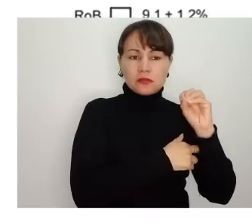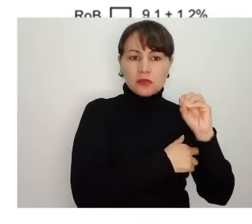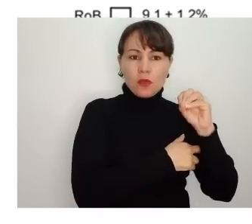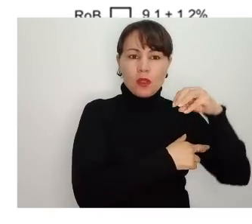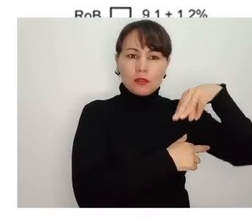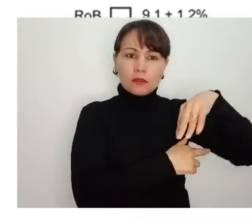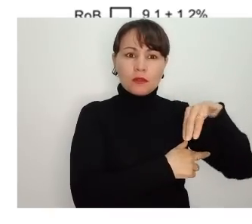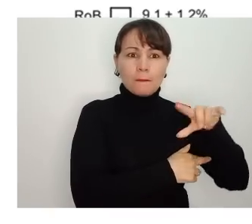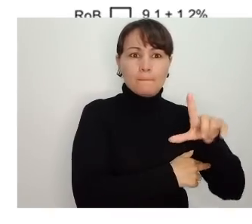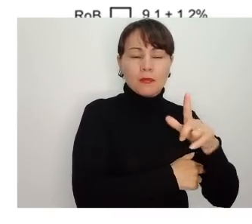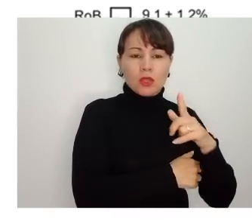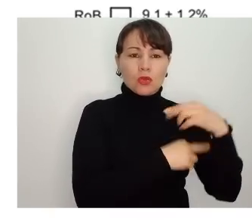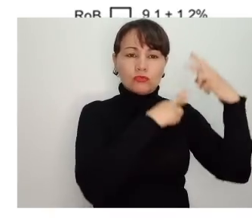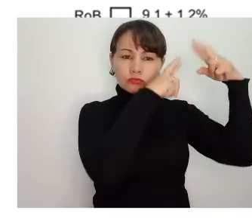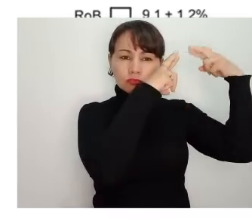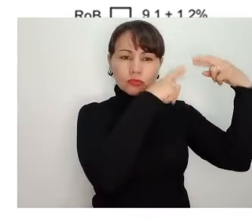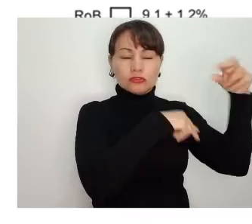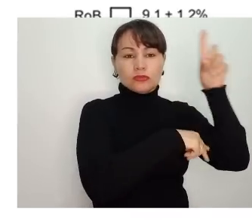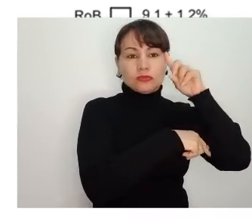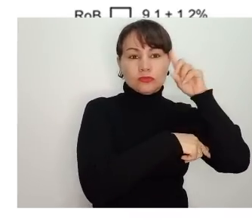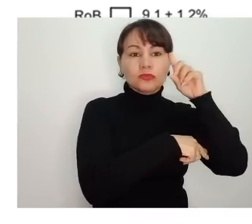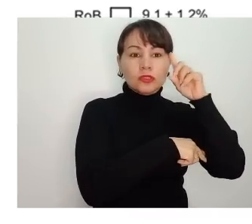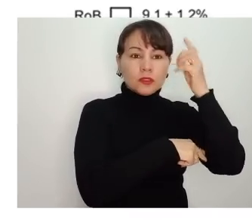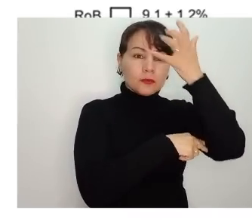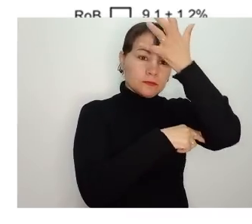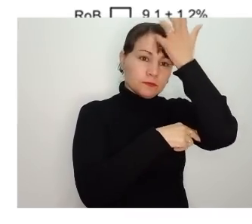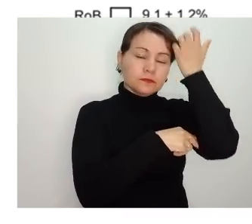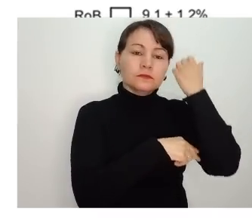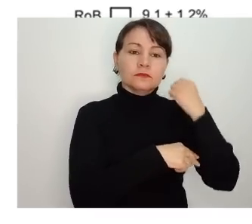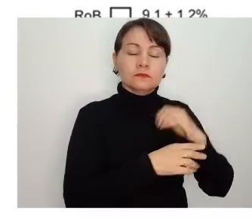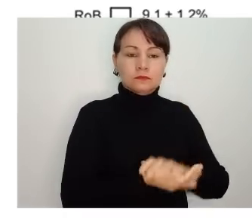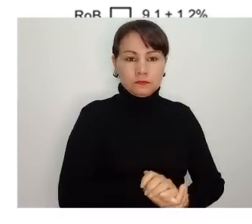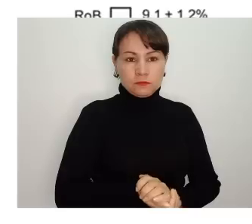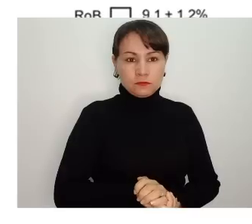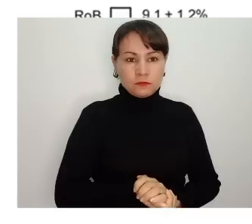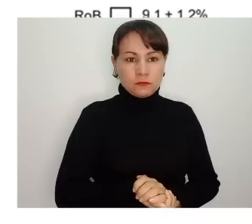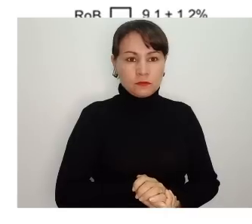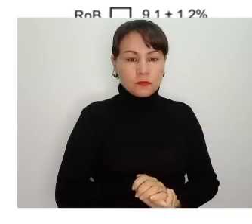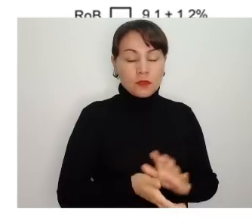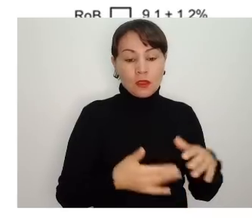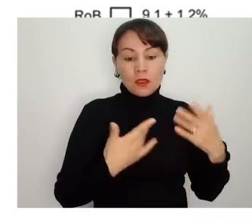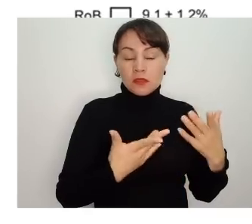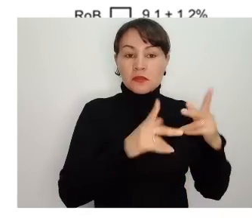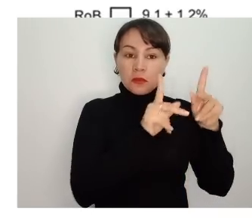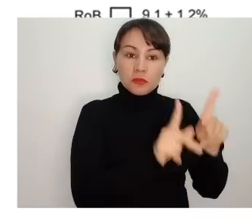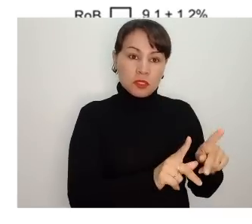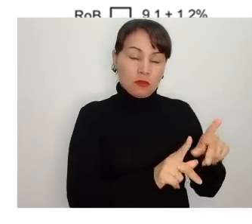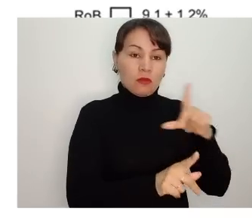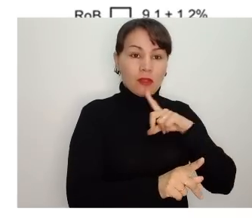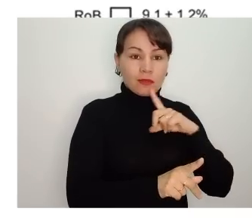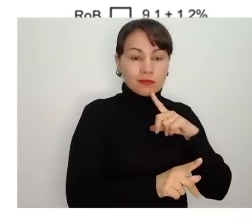até 300 mil neurônios diários. E é óbvio, se a pessoa teria